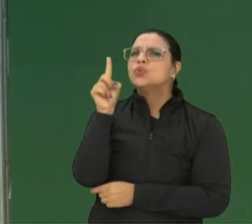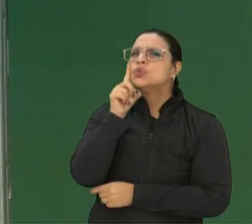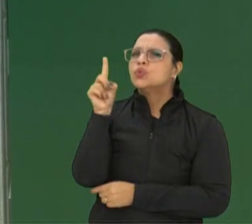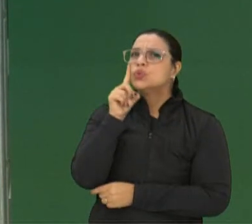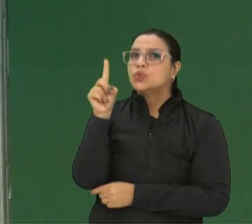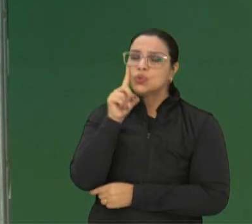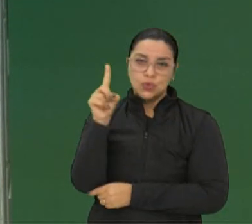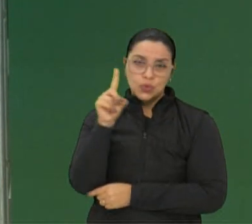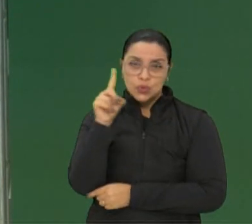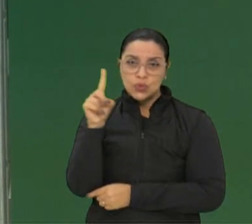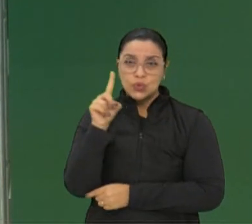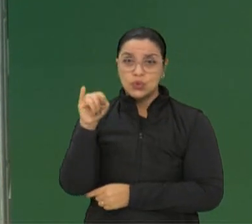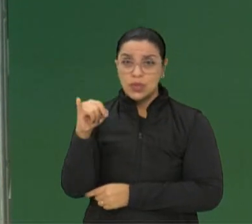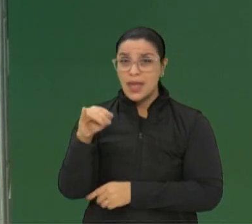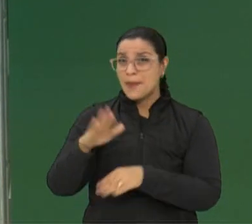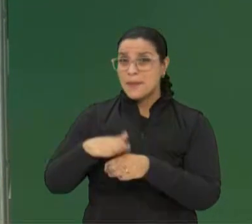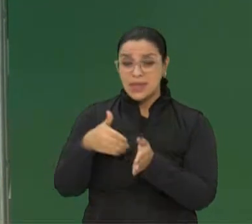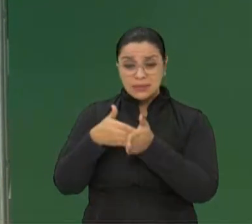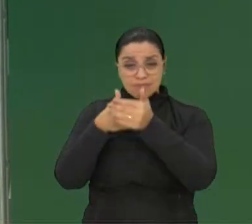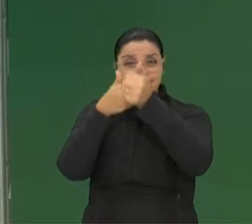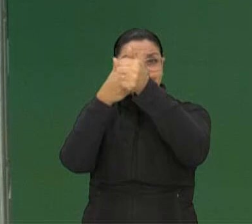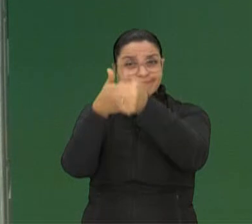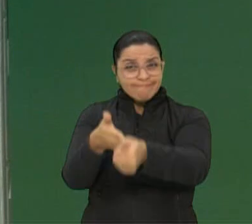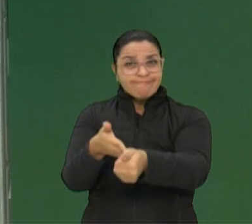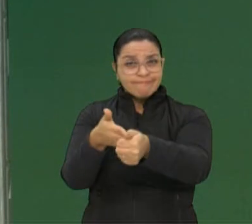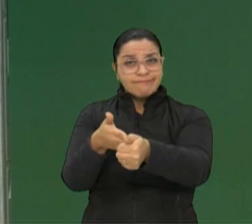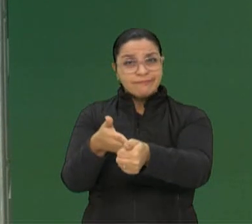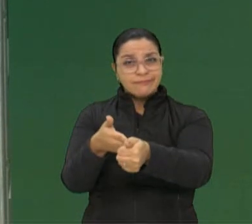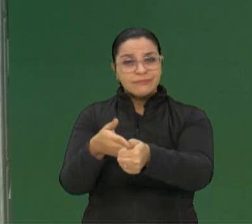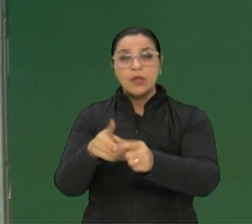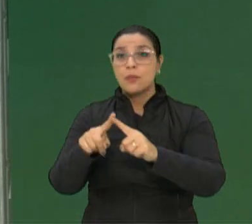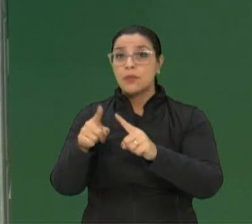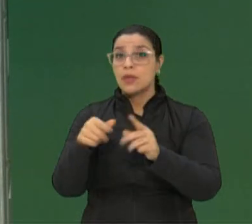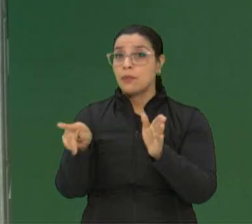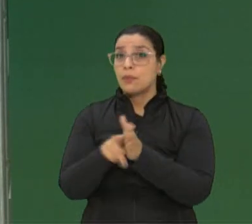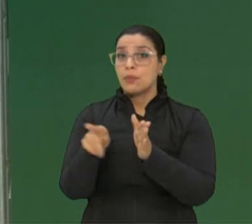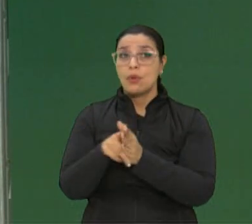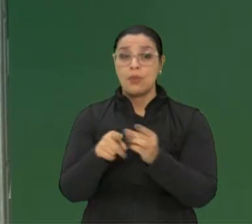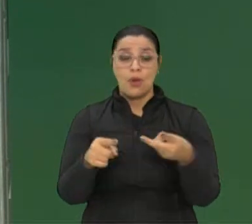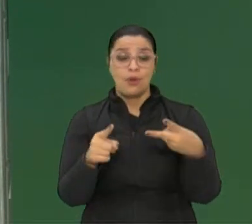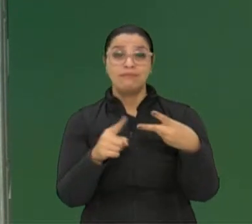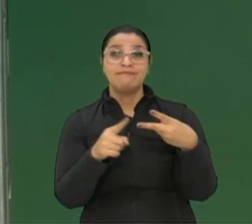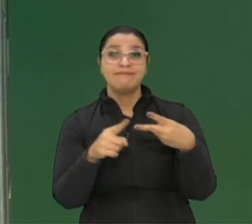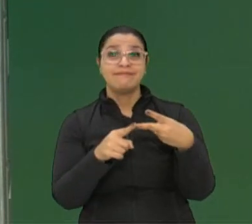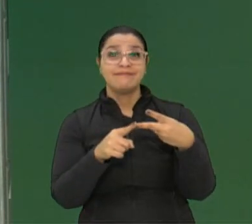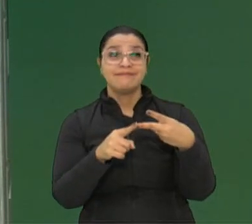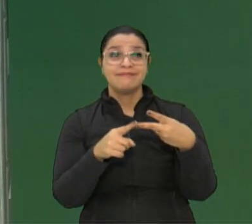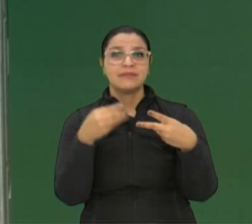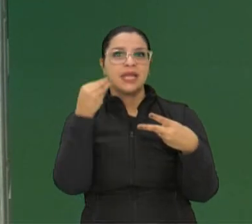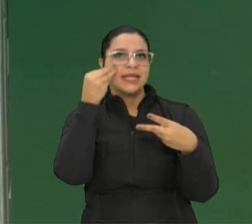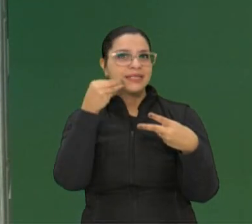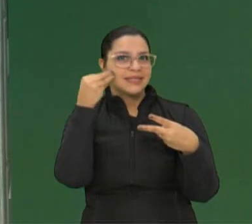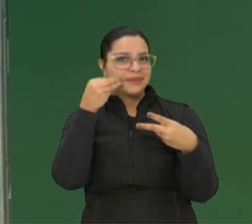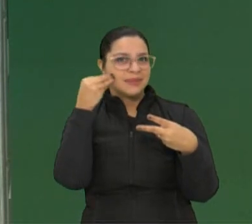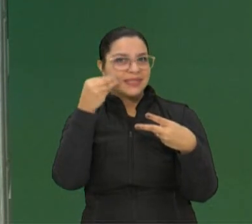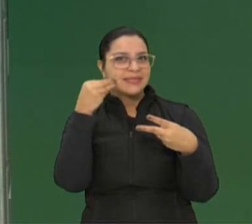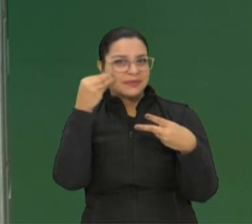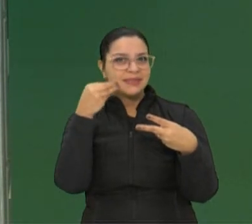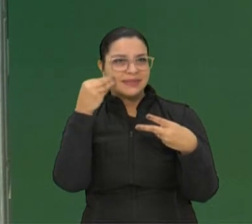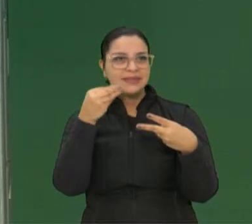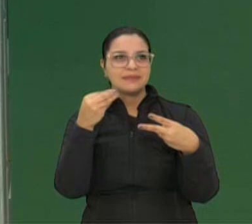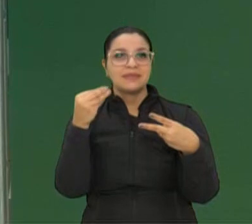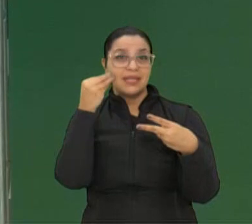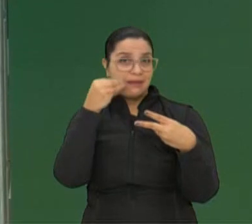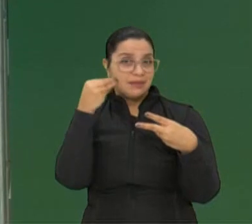quê? Que o cotidiano, ele é o grande guia da vida humana. Por quê? Porque através da experiência, ele é o que torna útil a